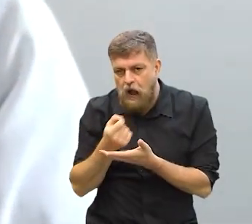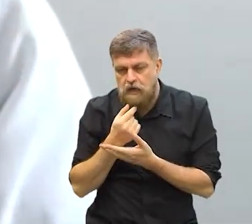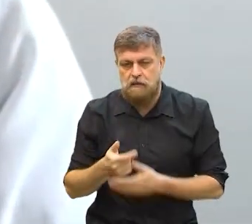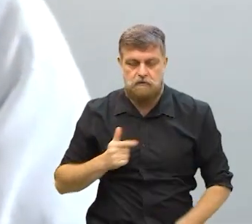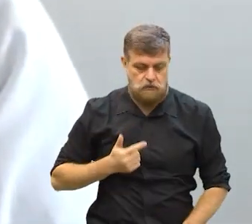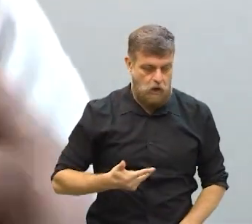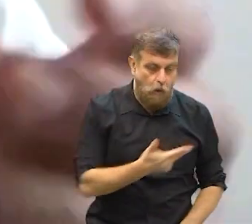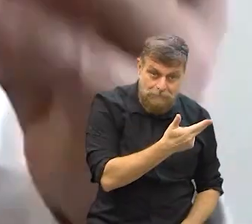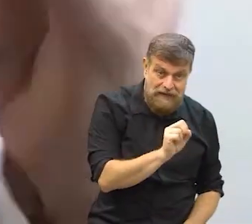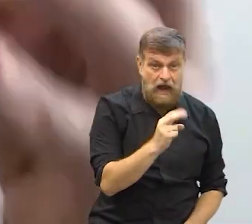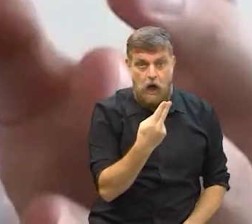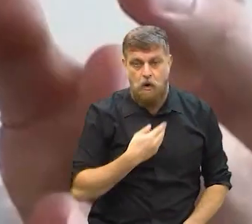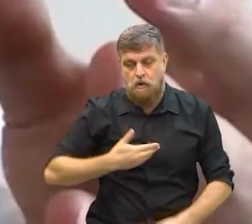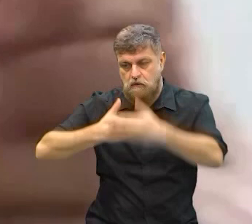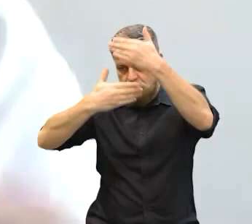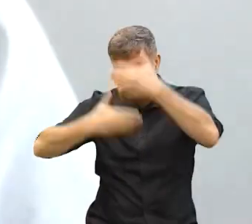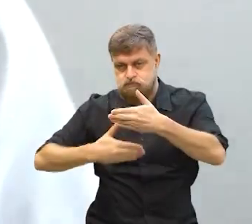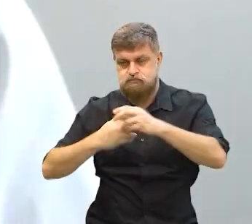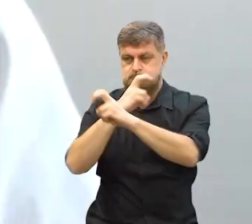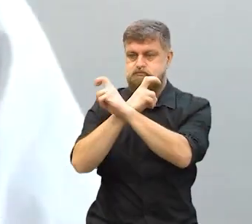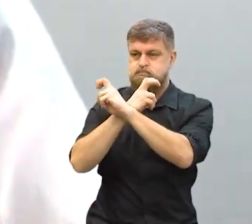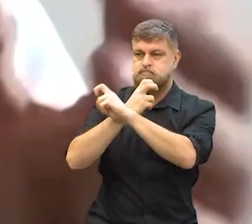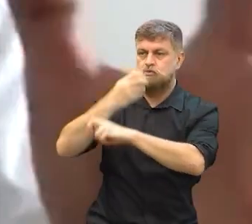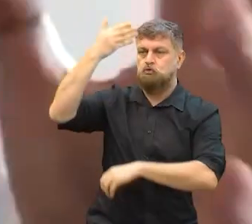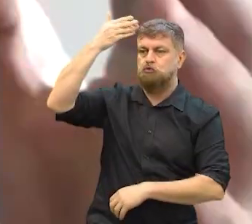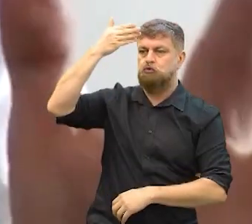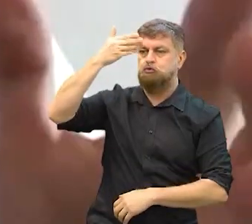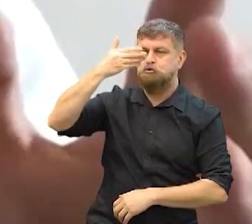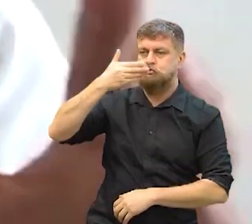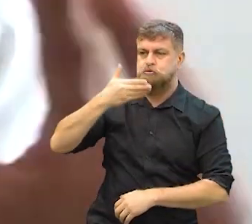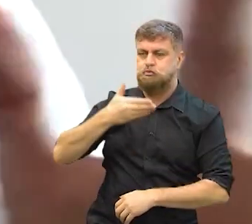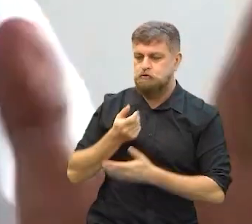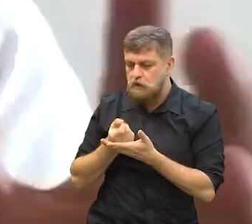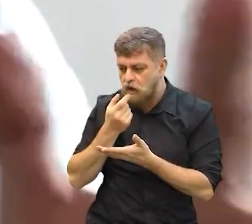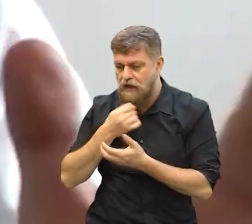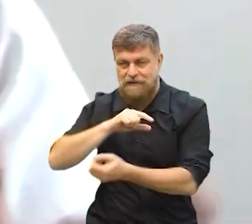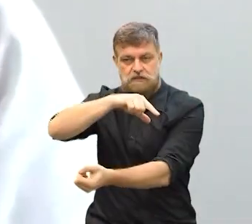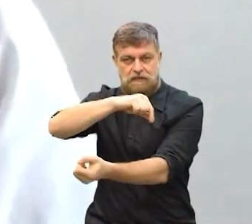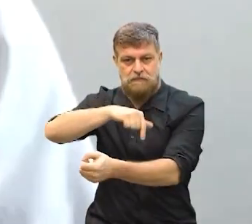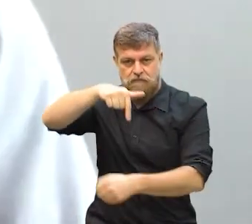associados. Então, ou opera, ou faz radioterapia com quimioterapia. Isso seria basicamente os dois